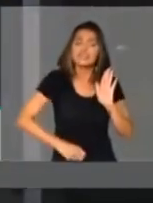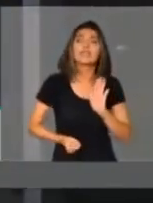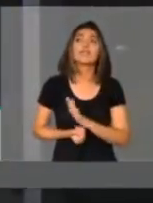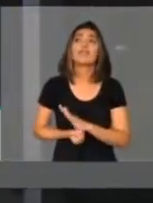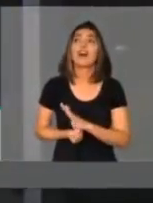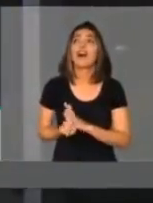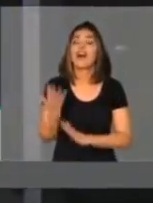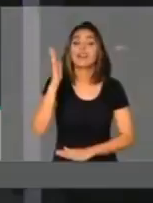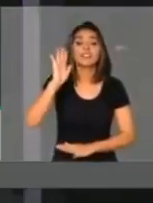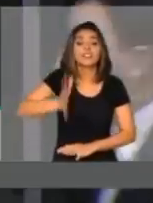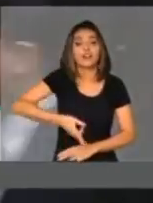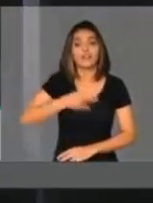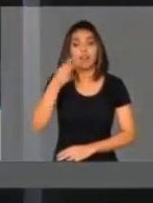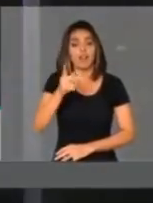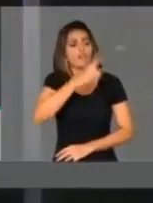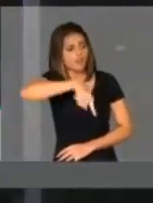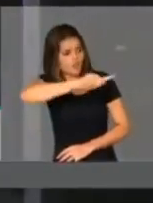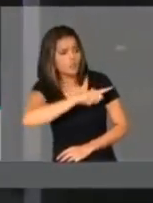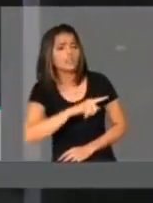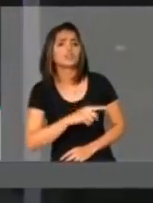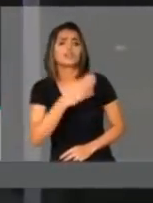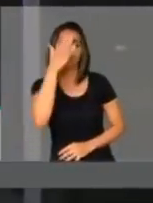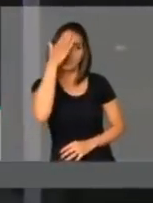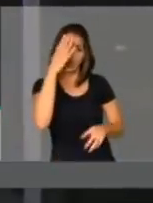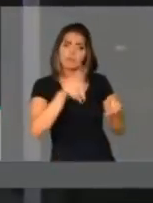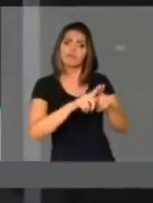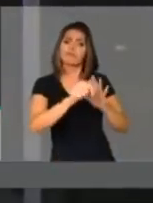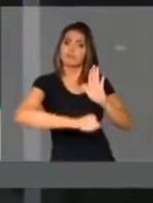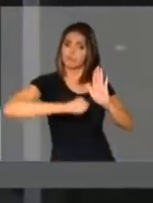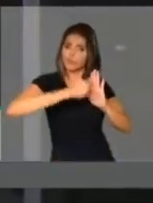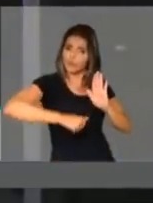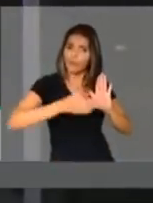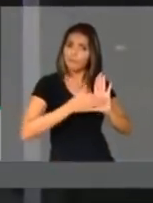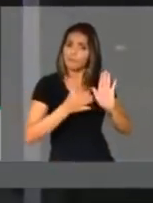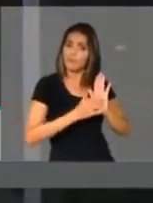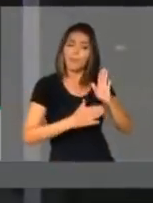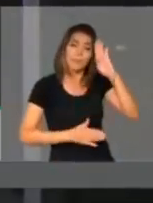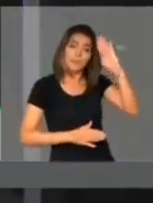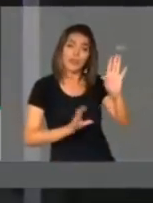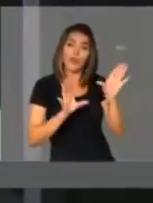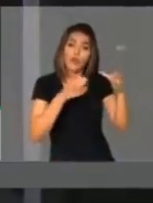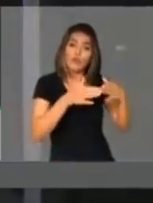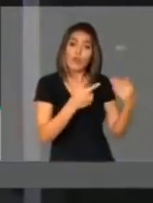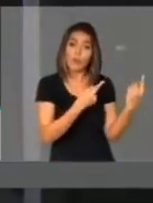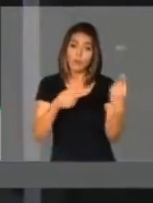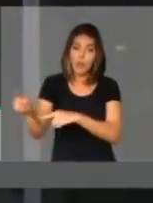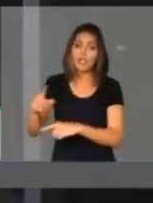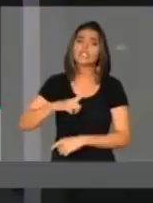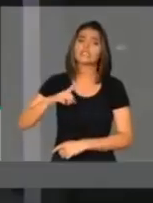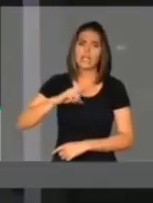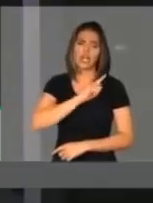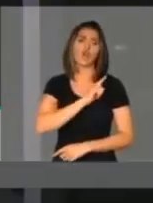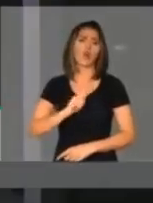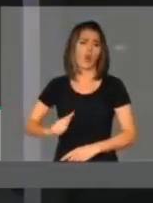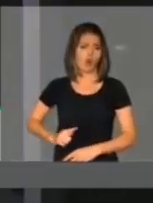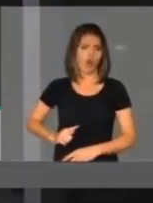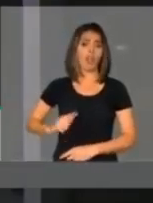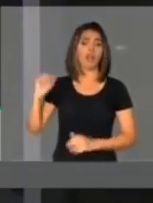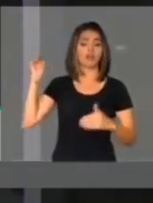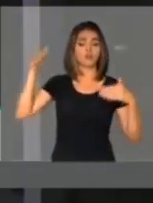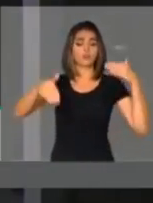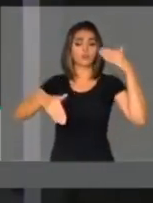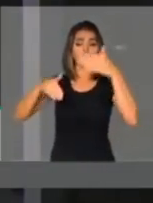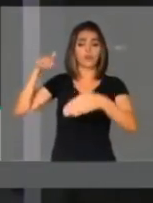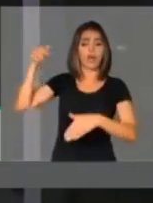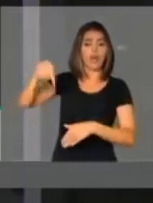próprios parlamentares da oposição sabem que precisam fazer, principalmente os partidos de oposição que têm governadores. Os governadores vêm aqui na